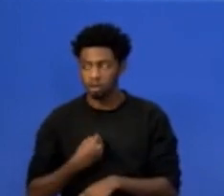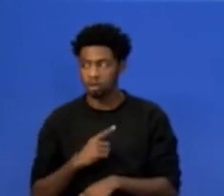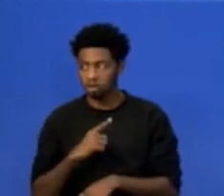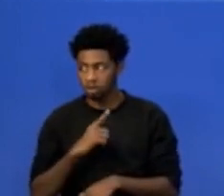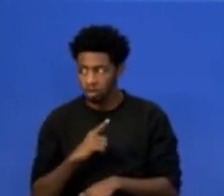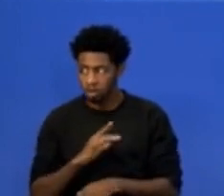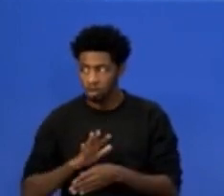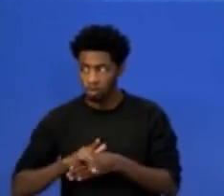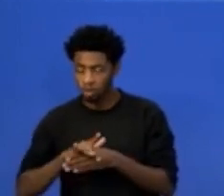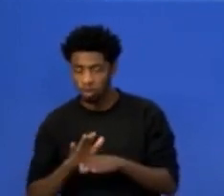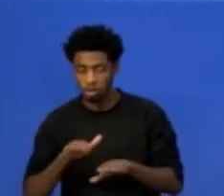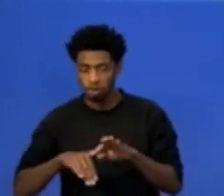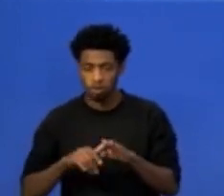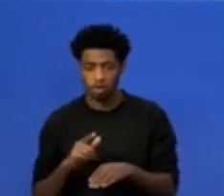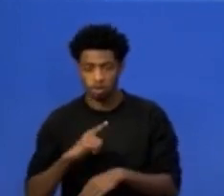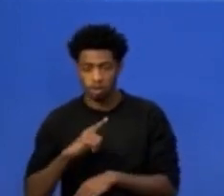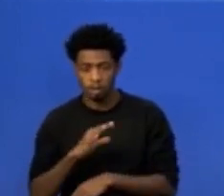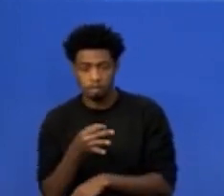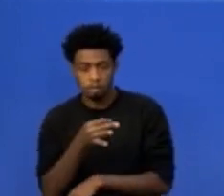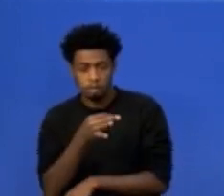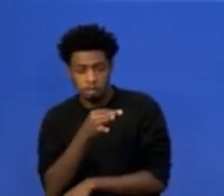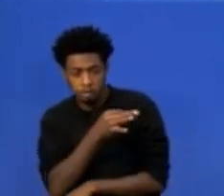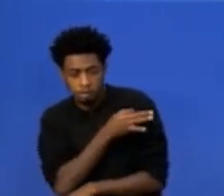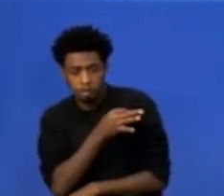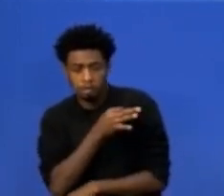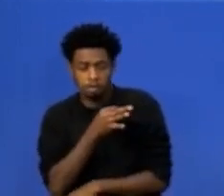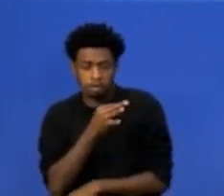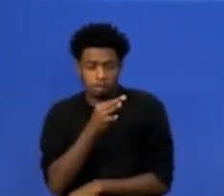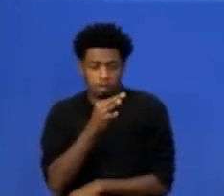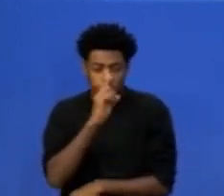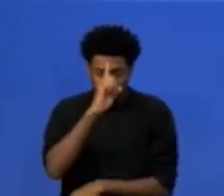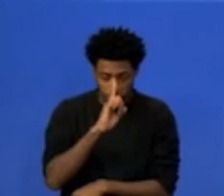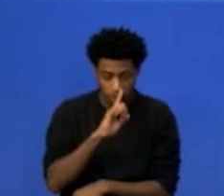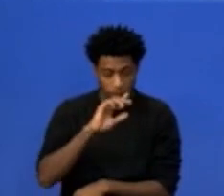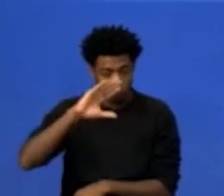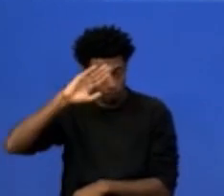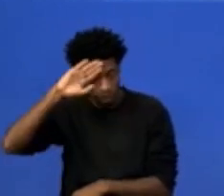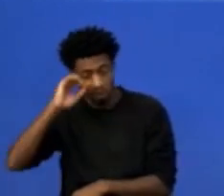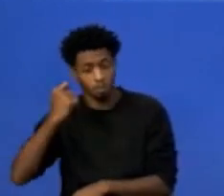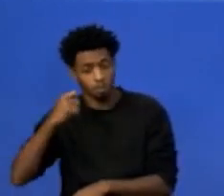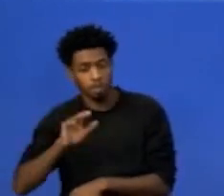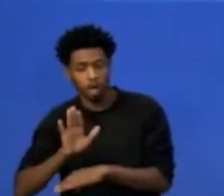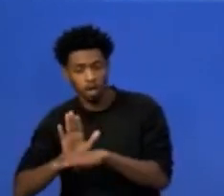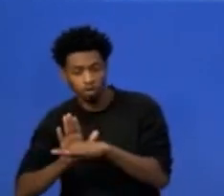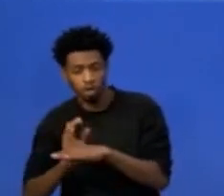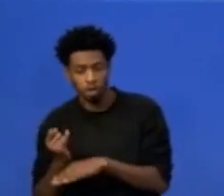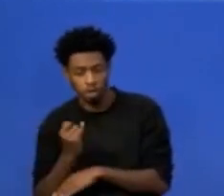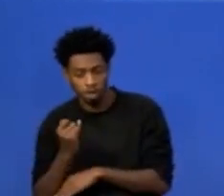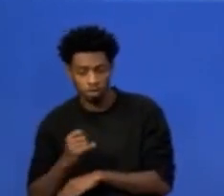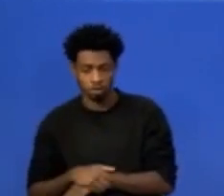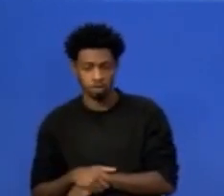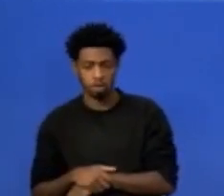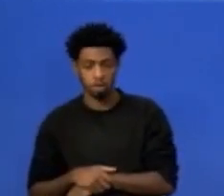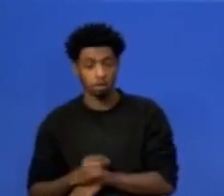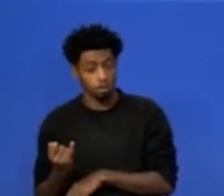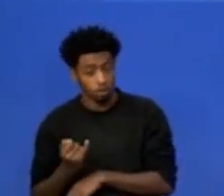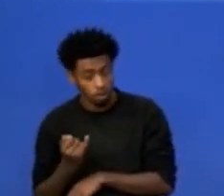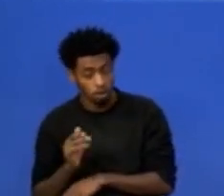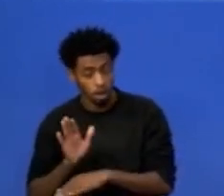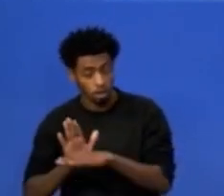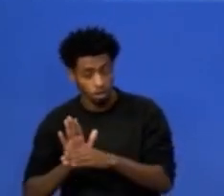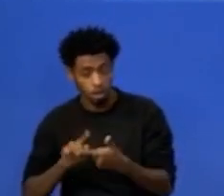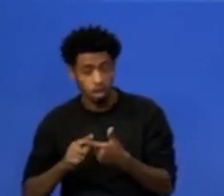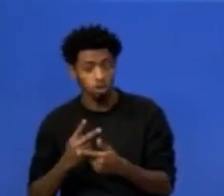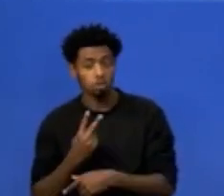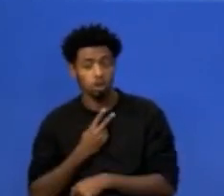pré-existentes, as doenças infecto-contagiosas devem ser tratadas, devem ser encaminhadas e não devem